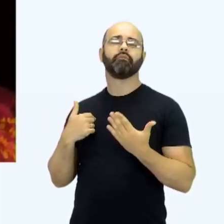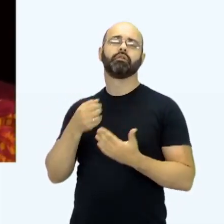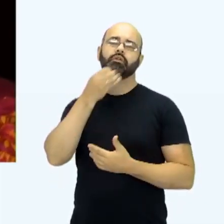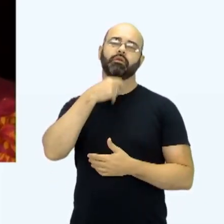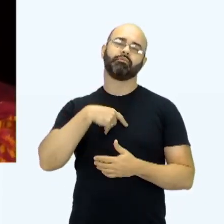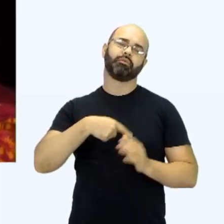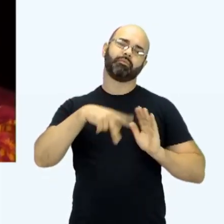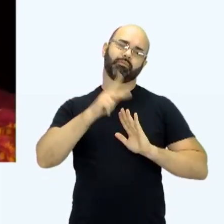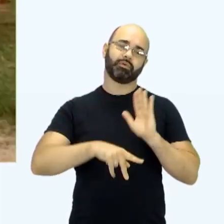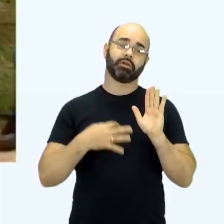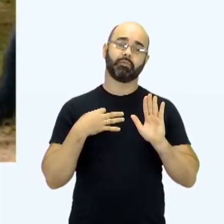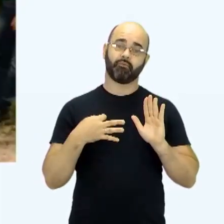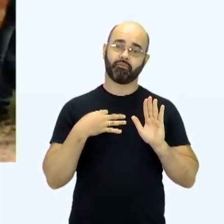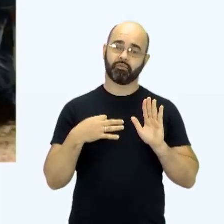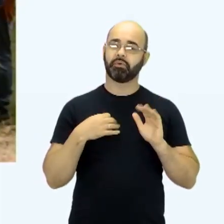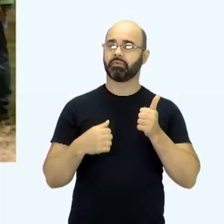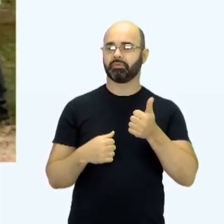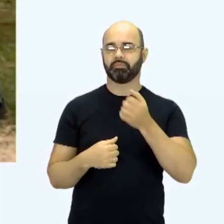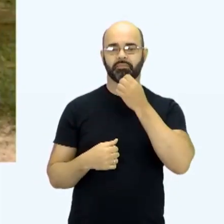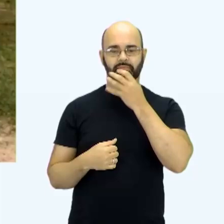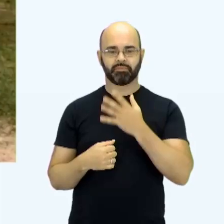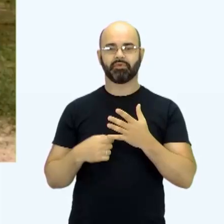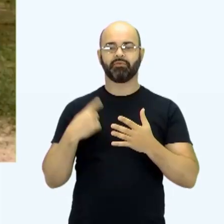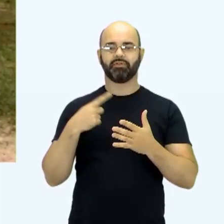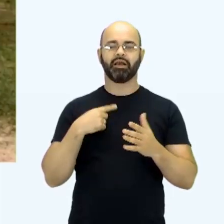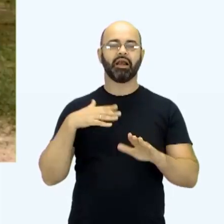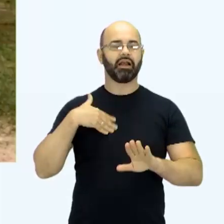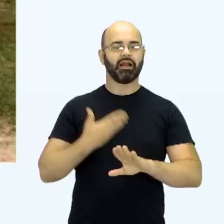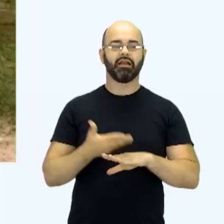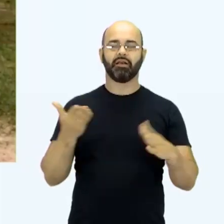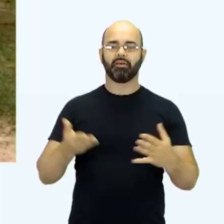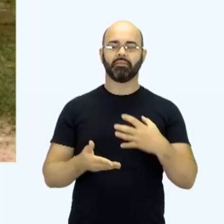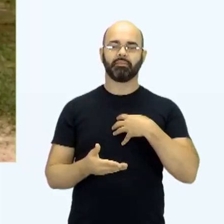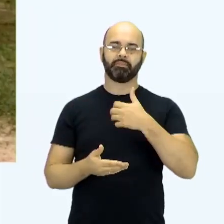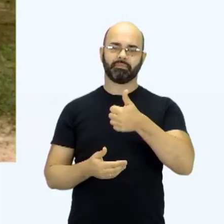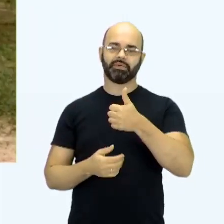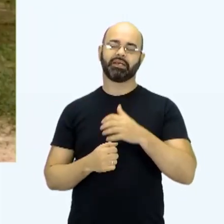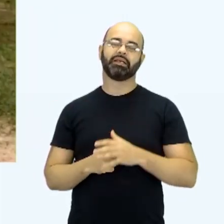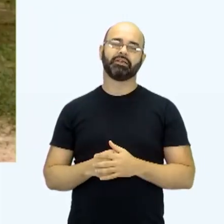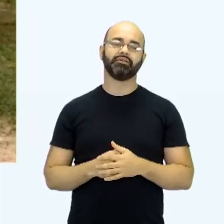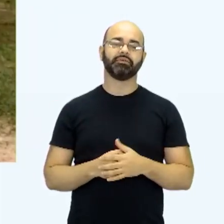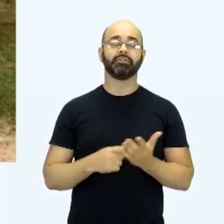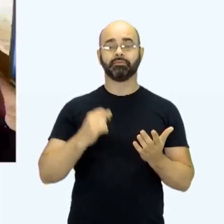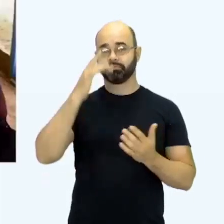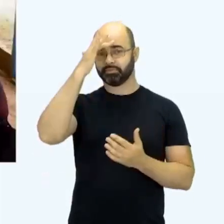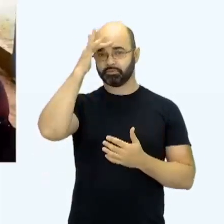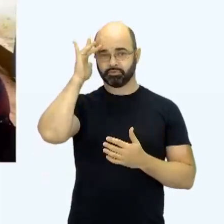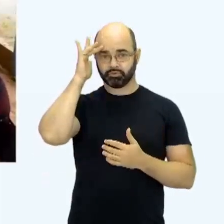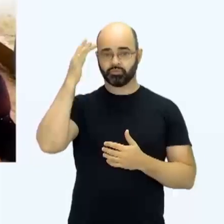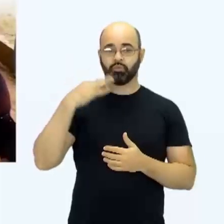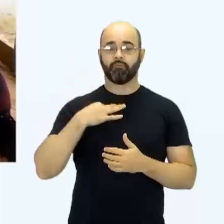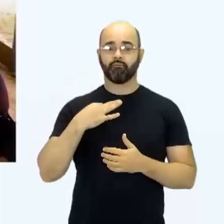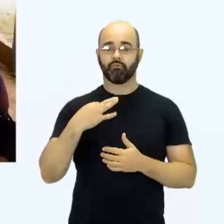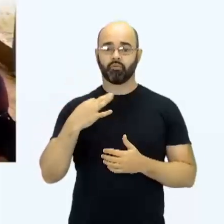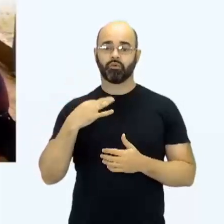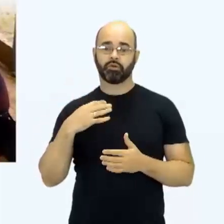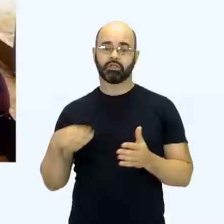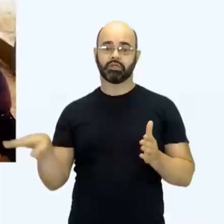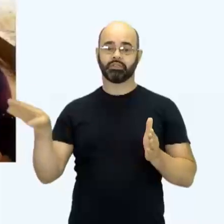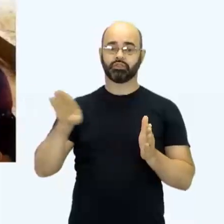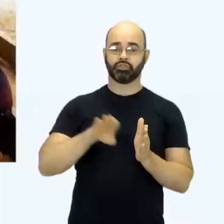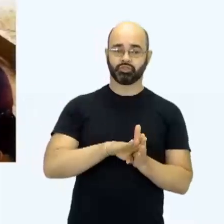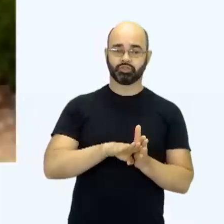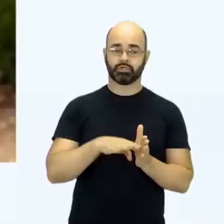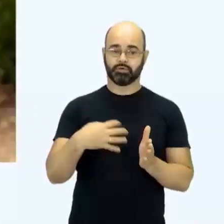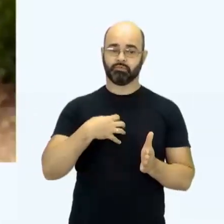bem recebido e é tão bem desenvolvido como é hoje. A presença do voluntário tem uma facilidade até